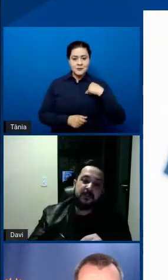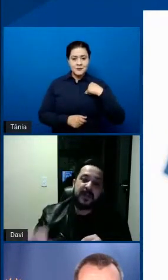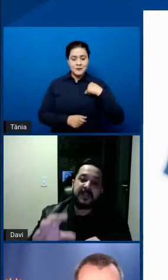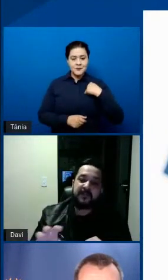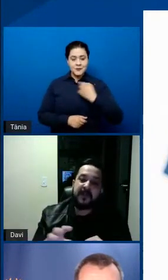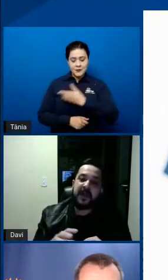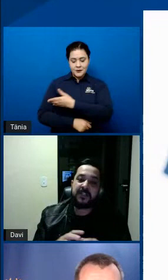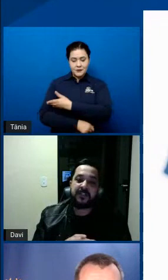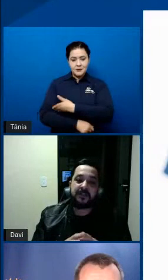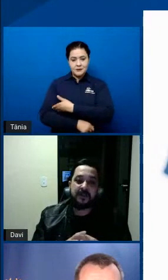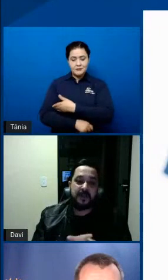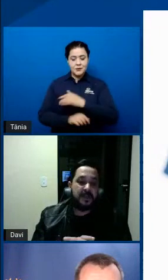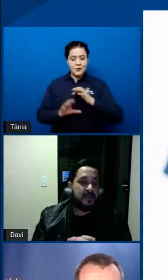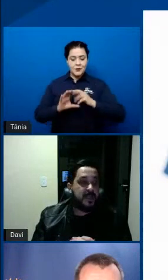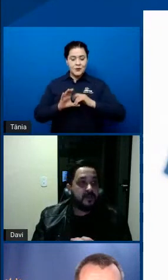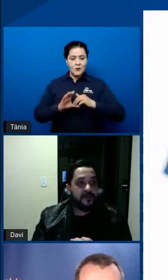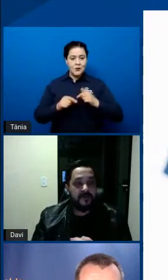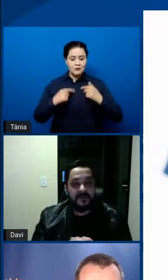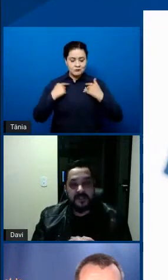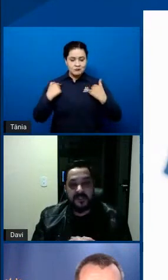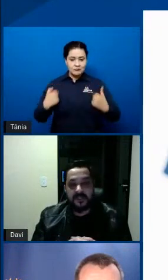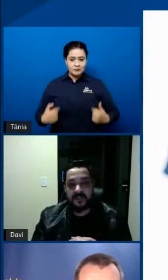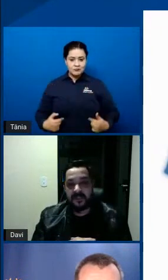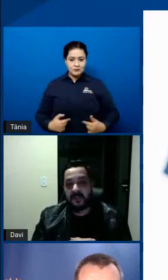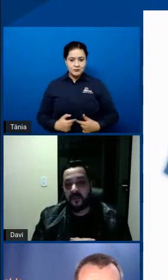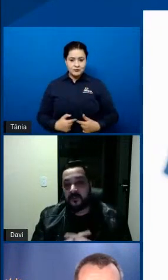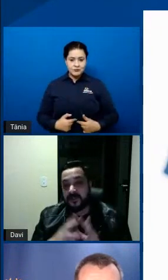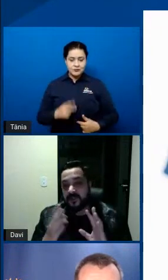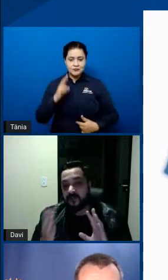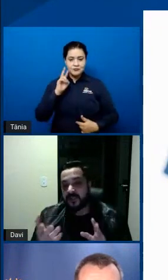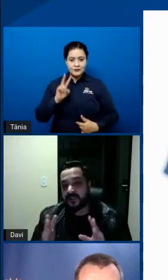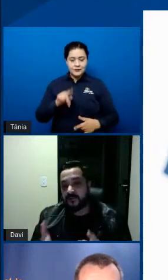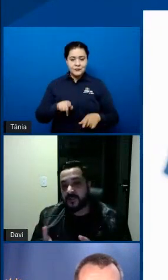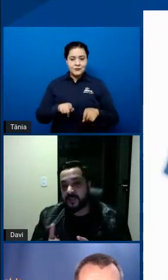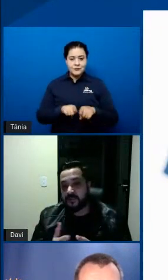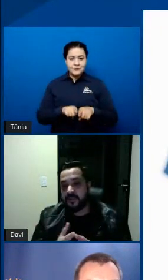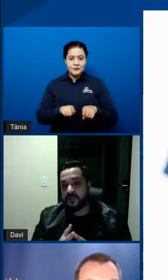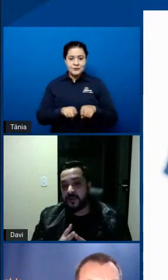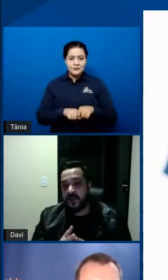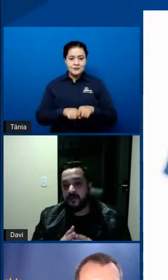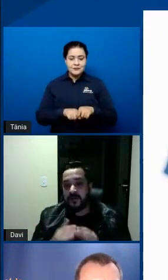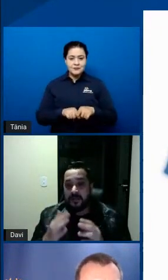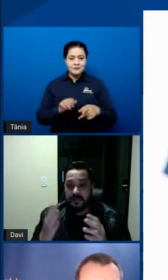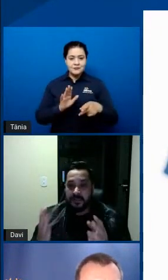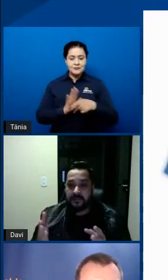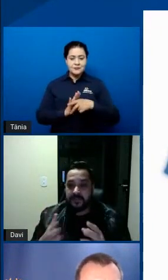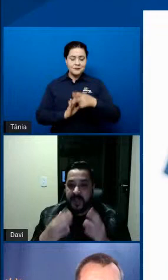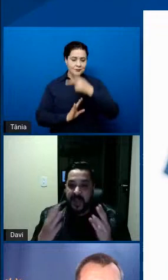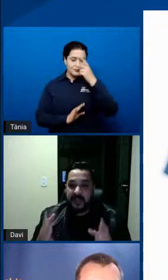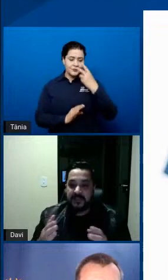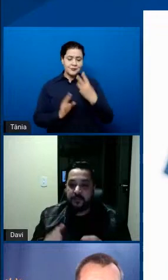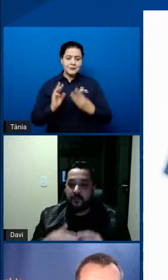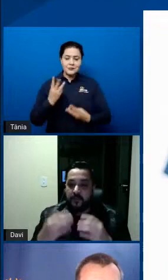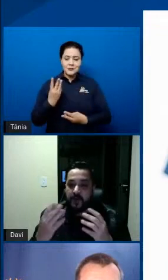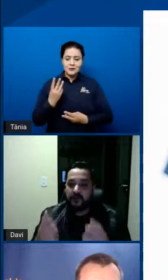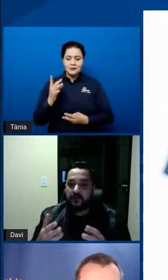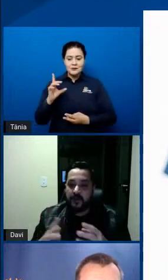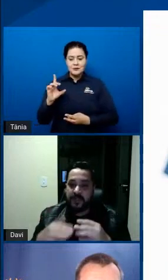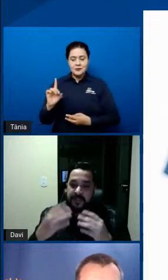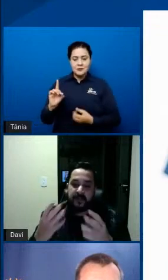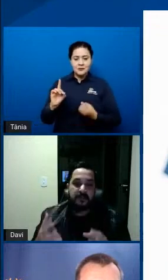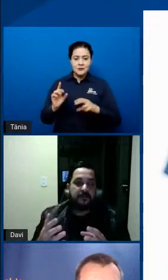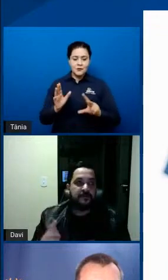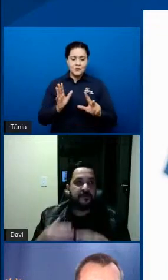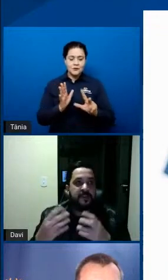está mostrando essa imagem dentro para vocês, né? Uma simulação tridimensional das costelas, do pulmão,